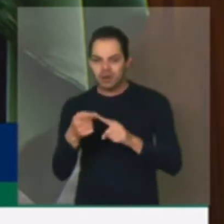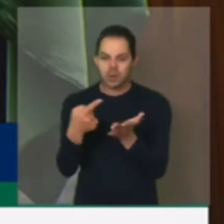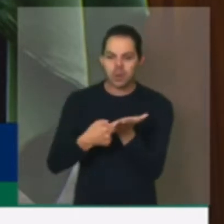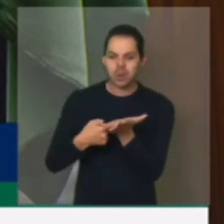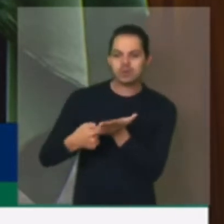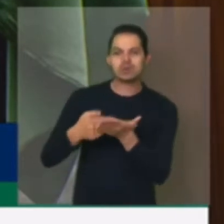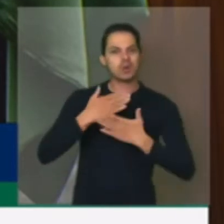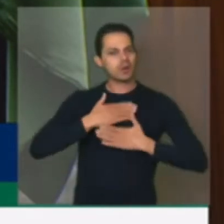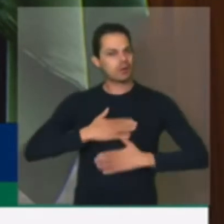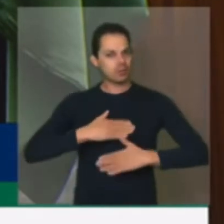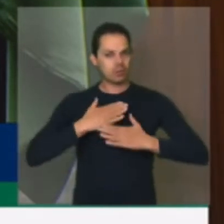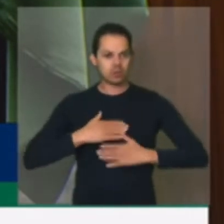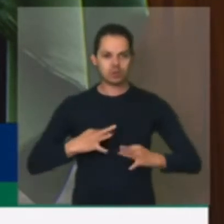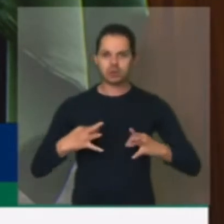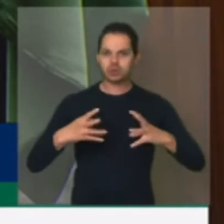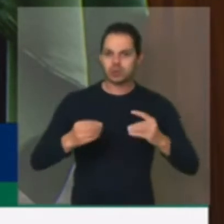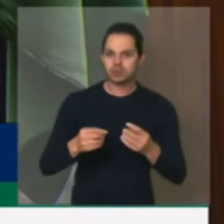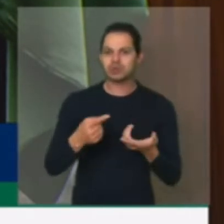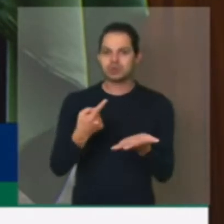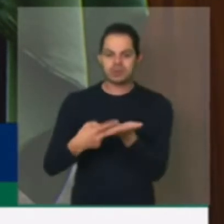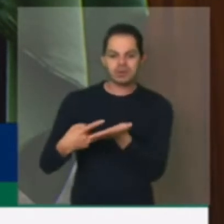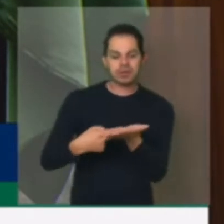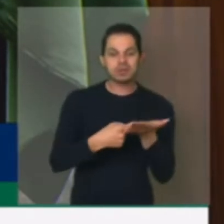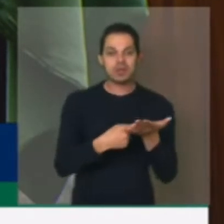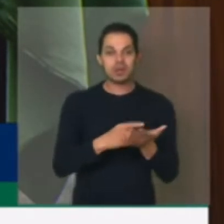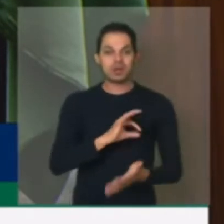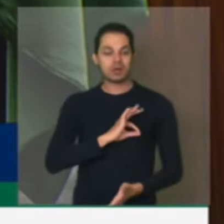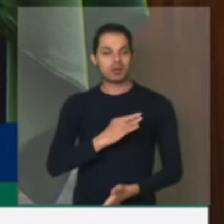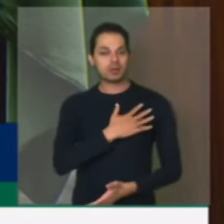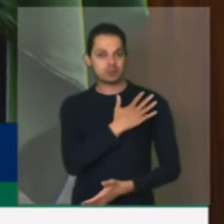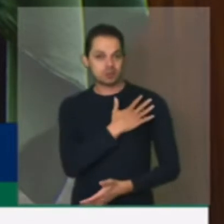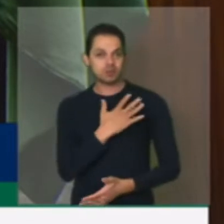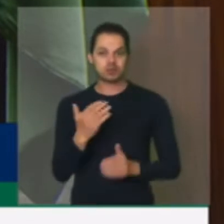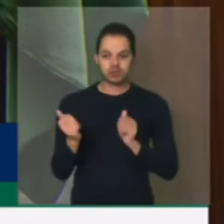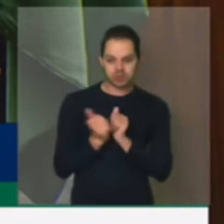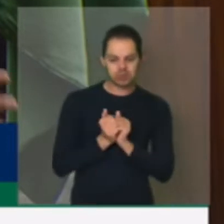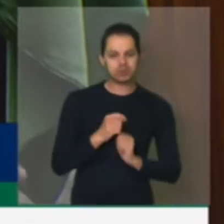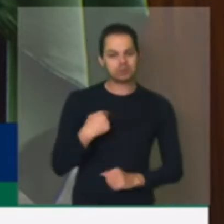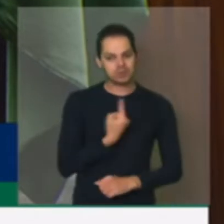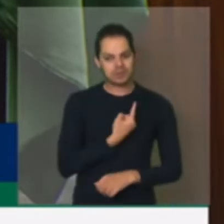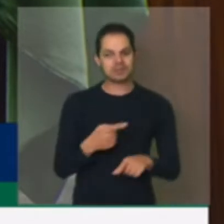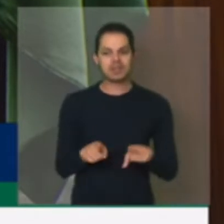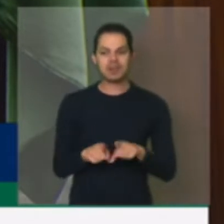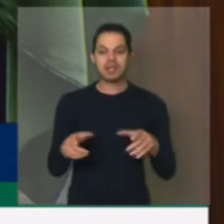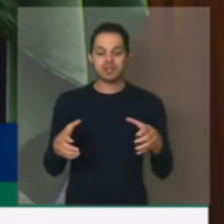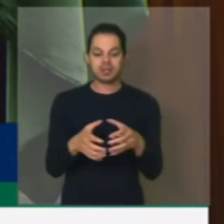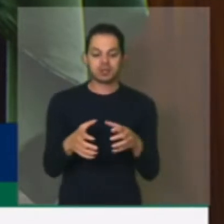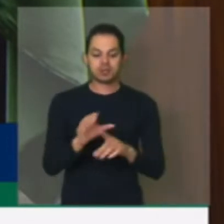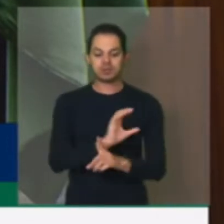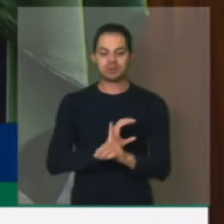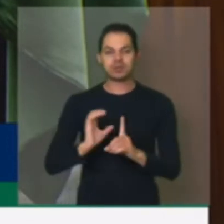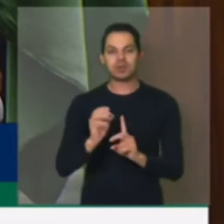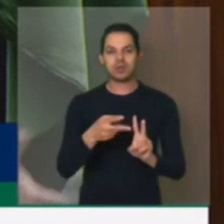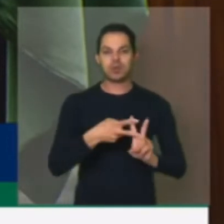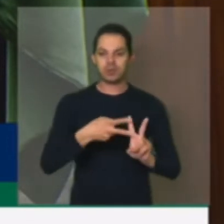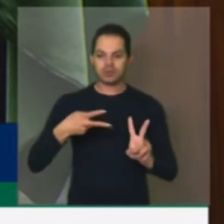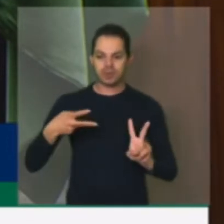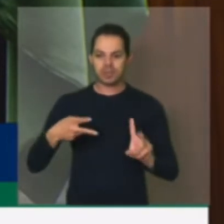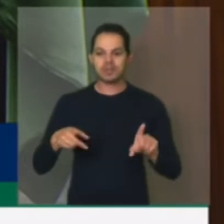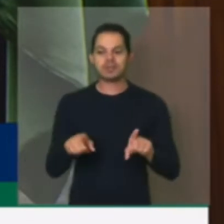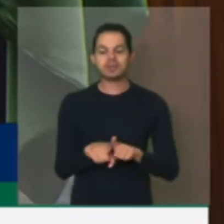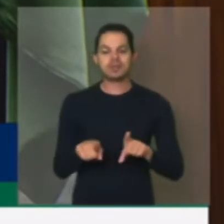situação, negociou mais com a PM, conosco, e ali junto com a comunidade indígena. Outros